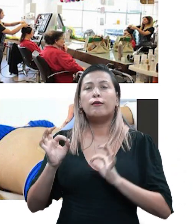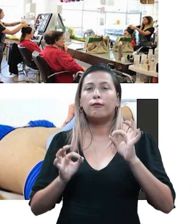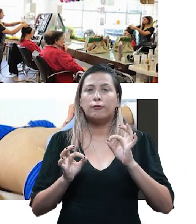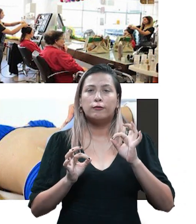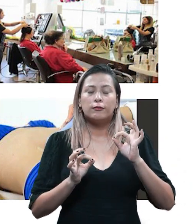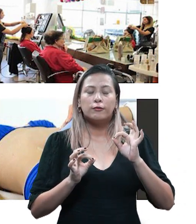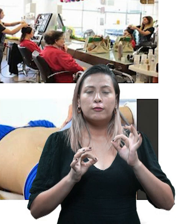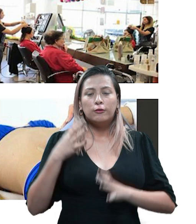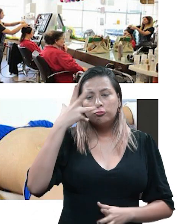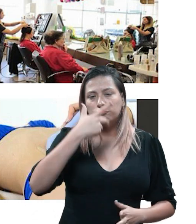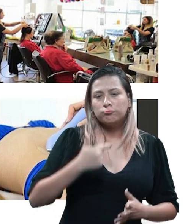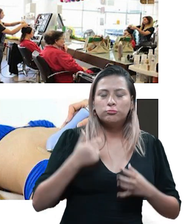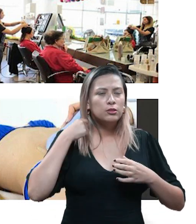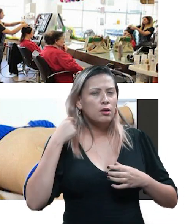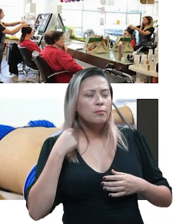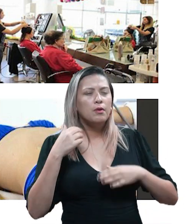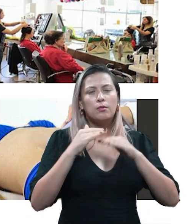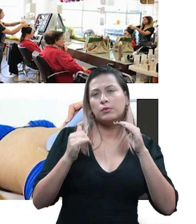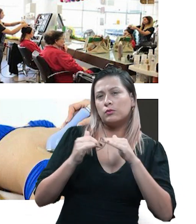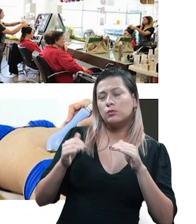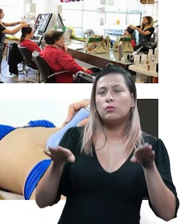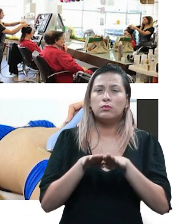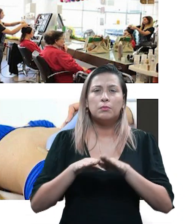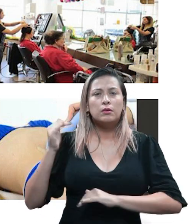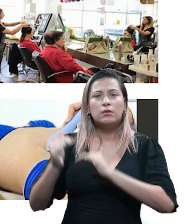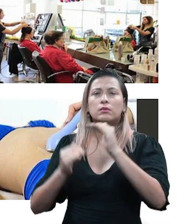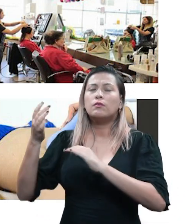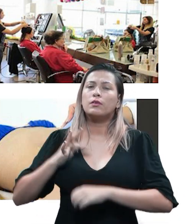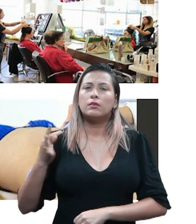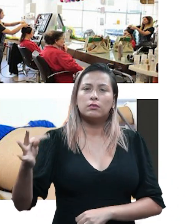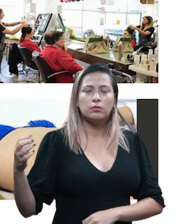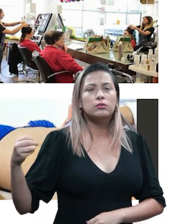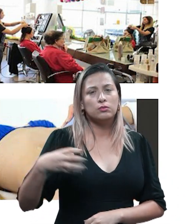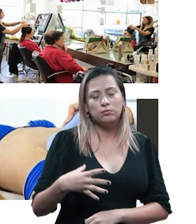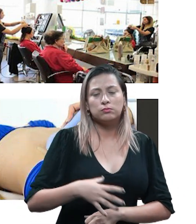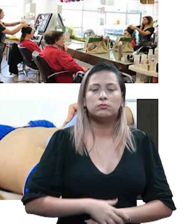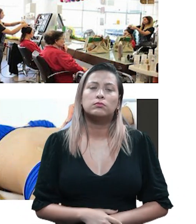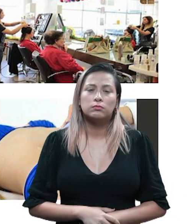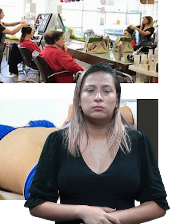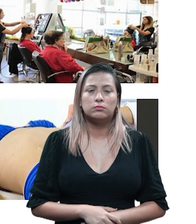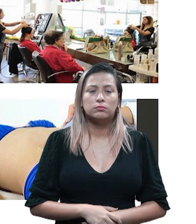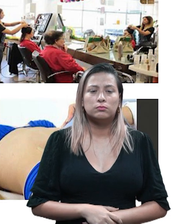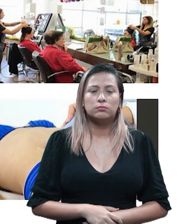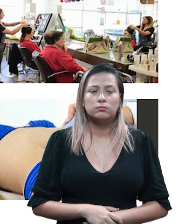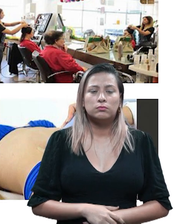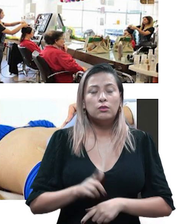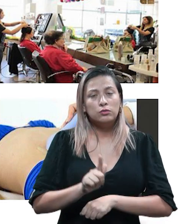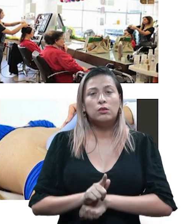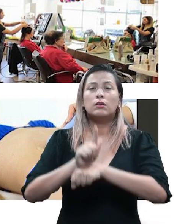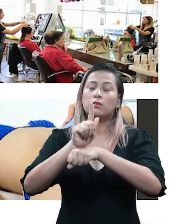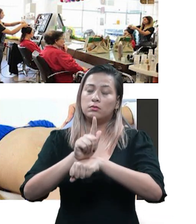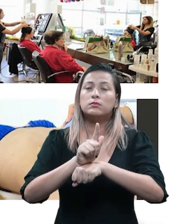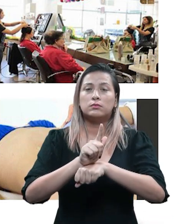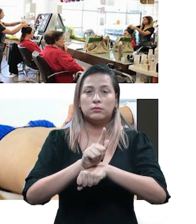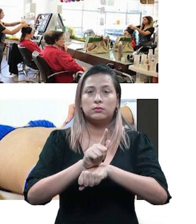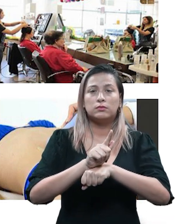e equipamentos. Pode atuar no desenvolvimento de novas tecnologias, no gerenciamento de clínicas de estética e de salões de